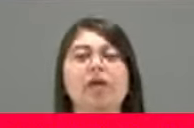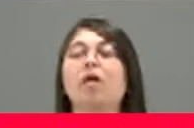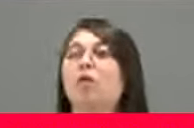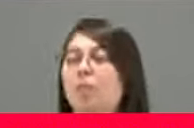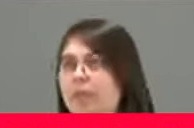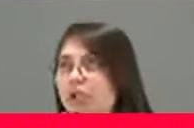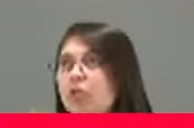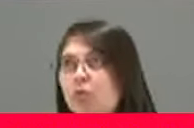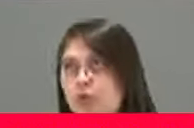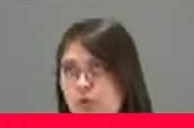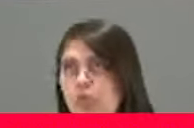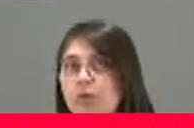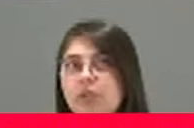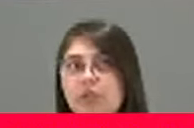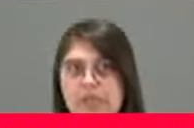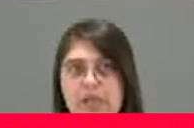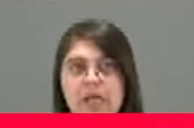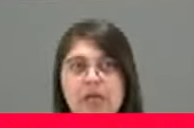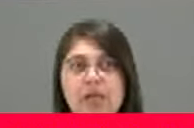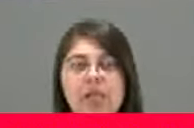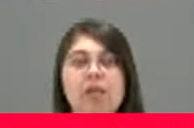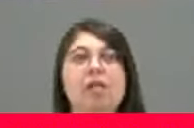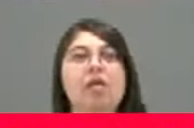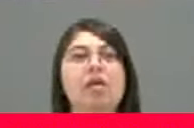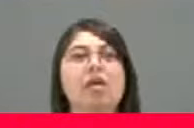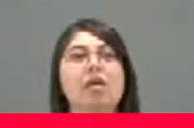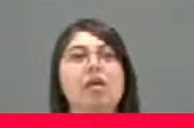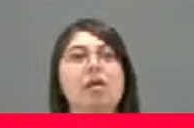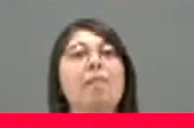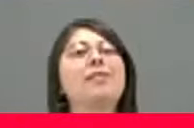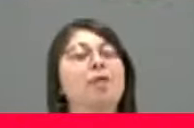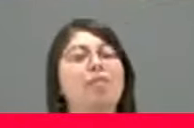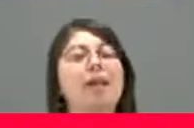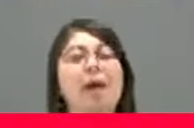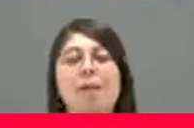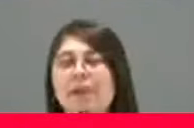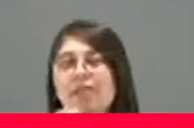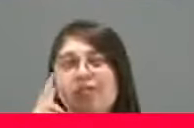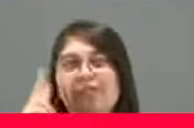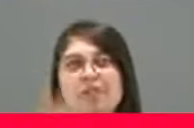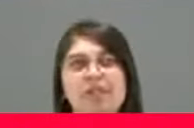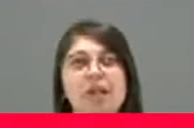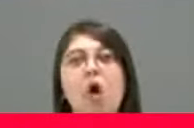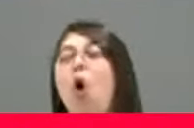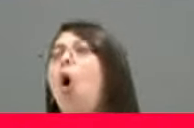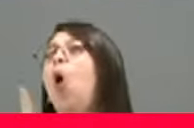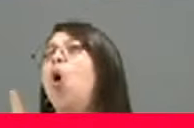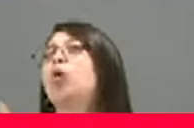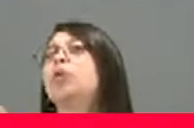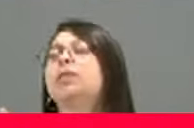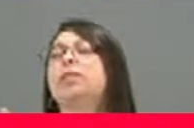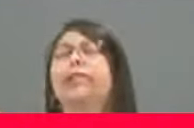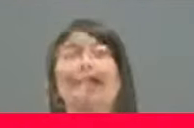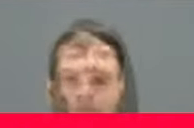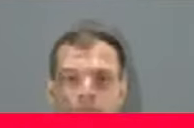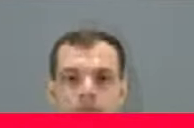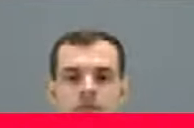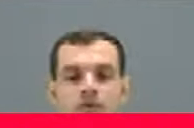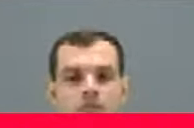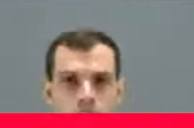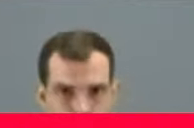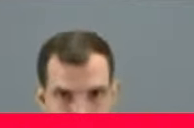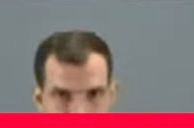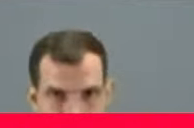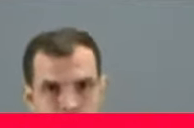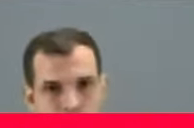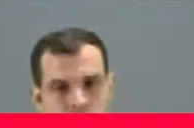com o seu pedido de destaque? Mas, de qualquer forma, eu queria fazer esse pedido de vista para poder analisar que outras emendas nós podemos destacar também, senador Carlos Viana. Está